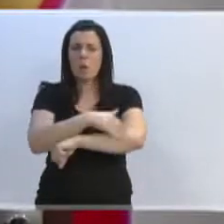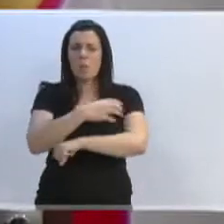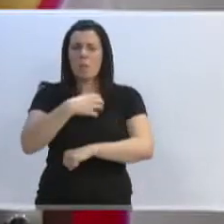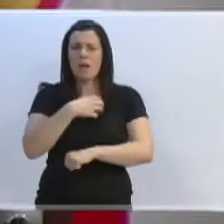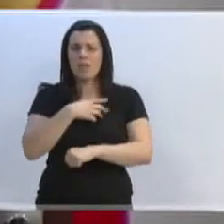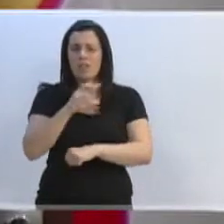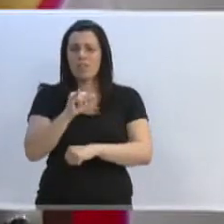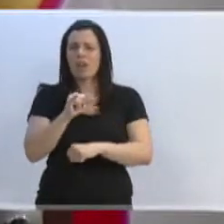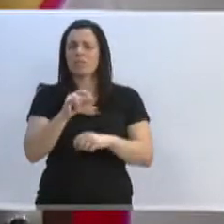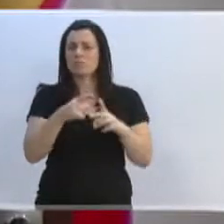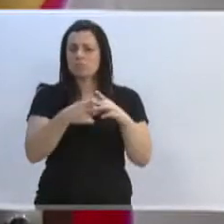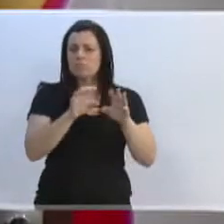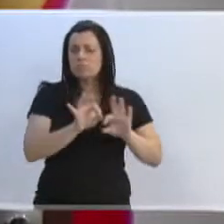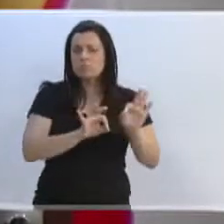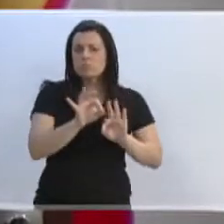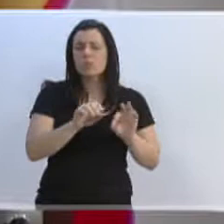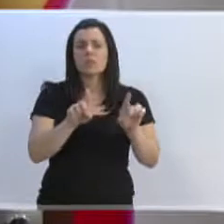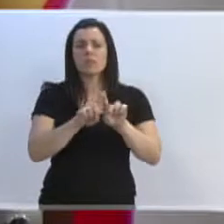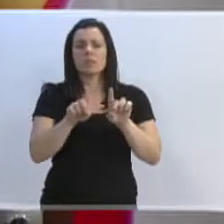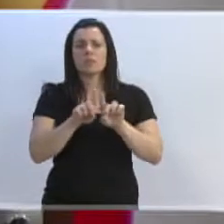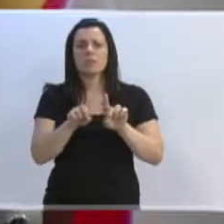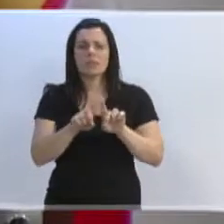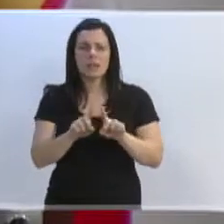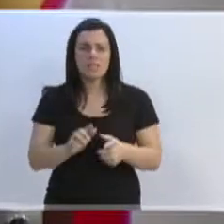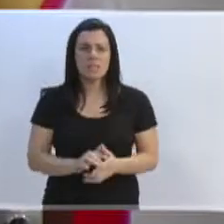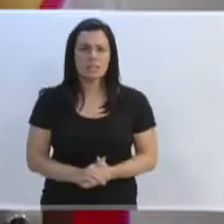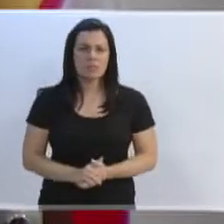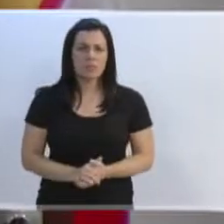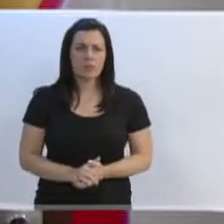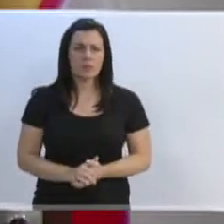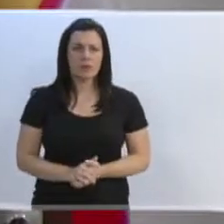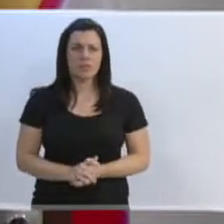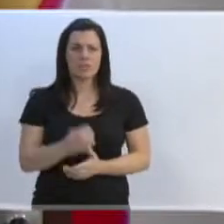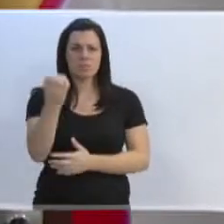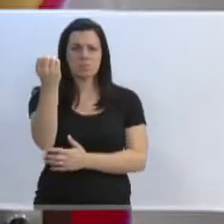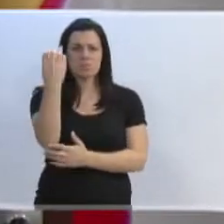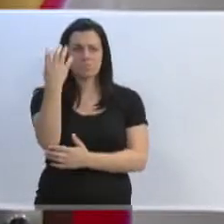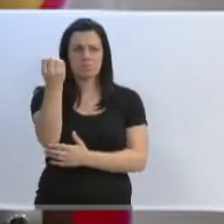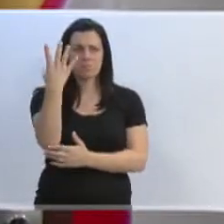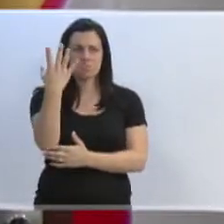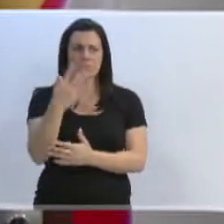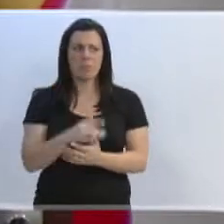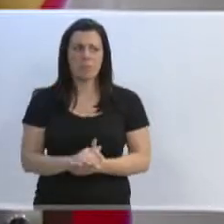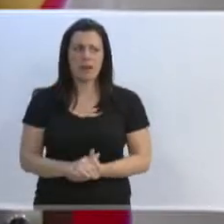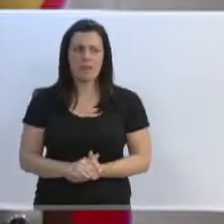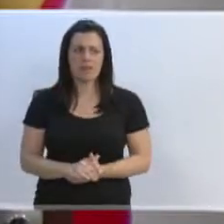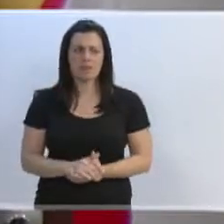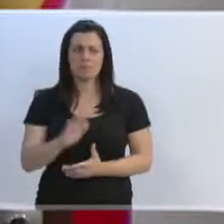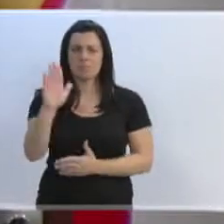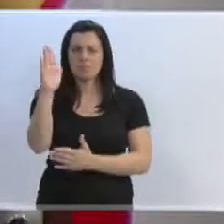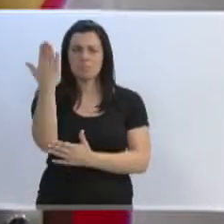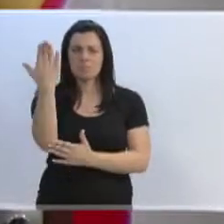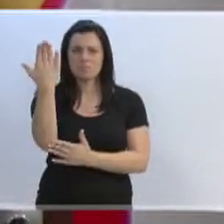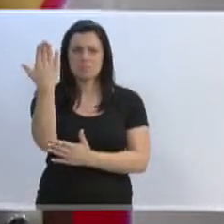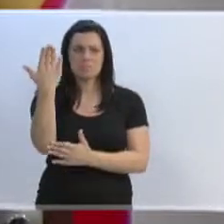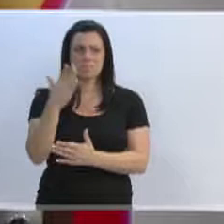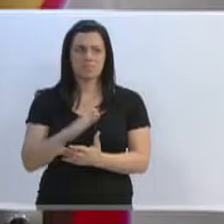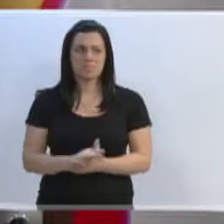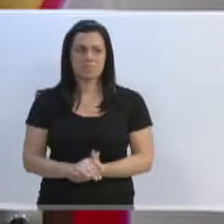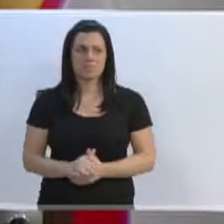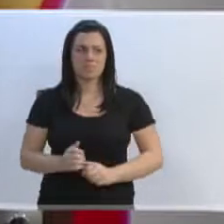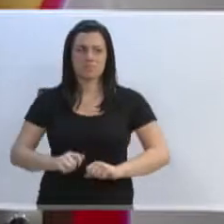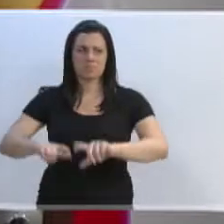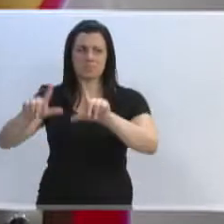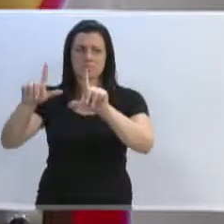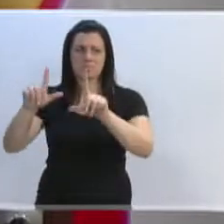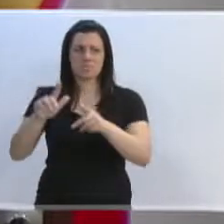delicados. E a sinalização também será melhorada, viu, Adriano Pereira? Será contratada uma empresa, falta só